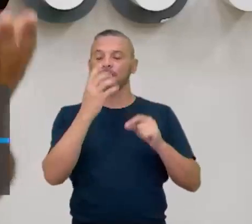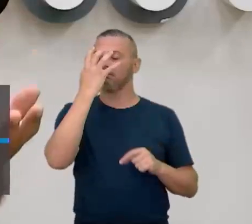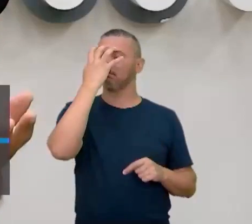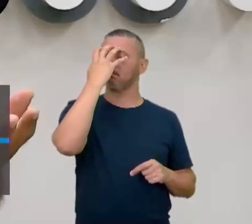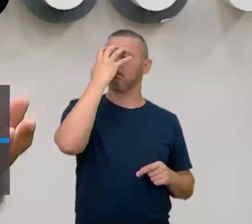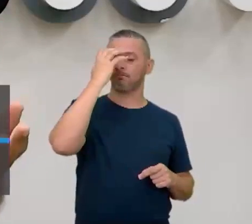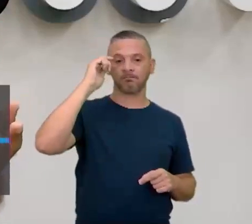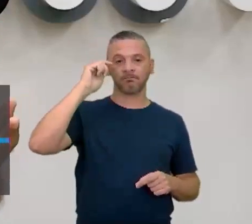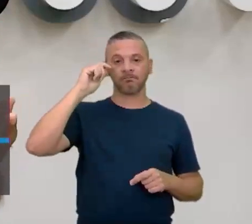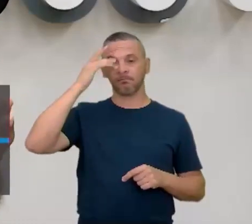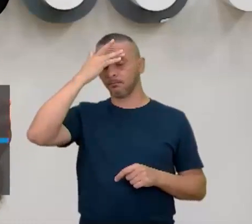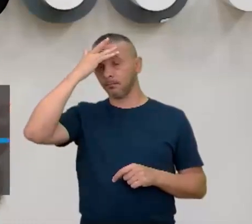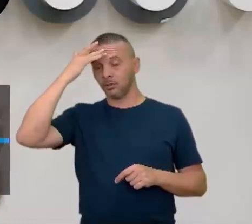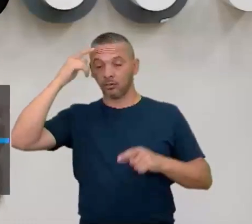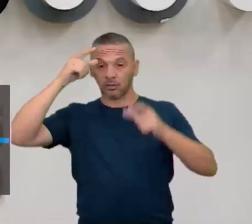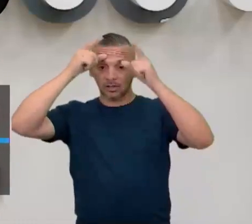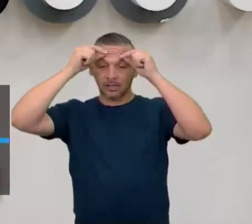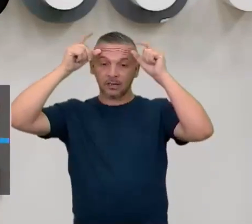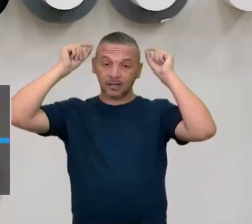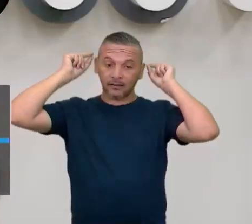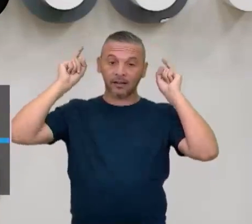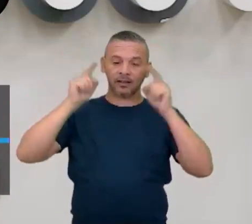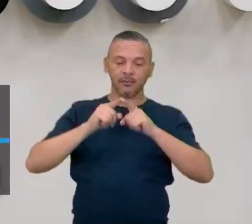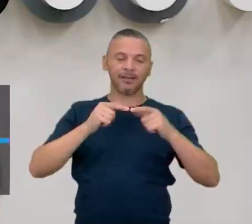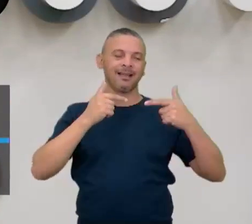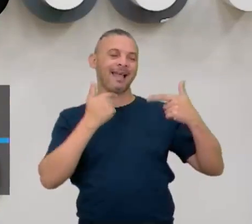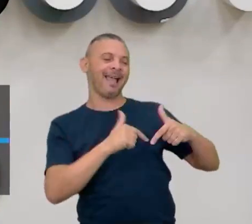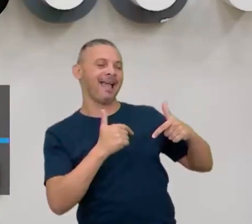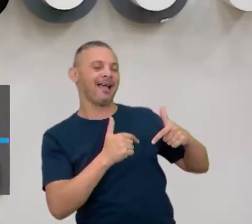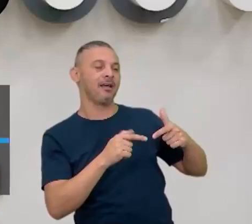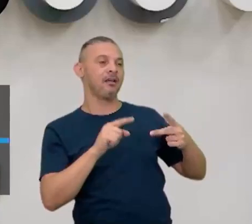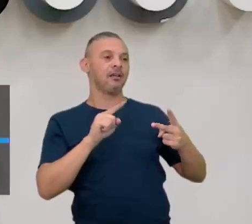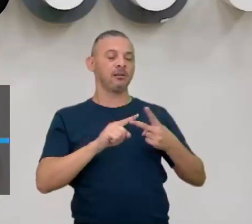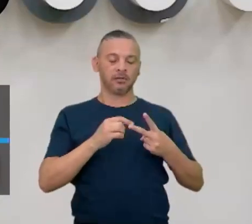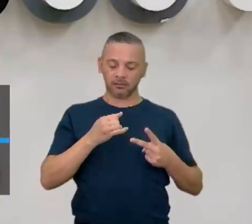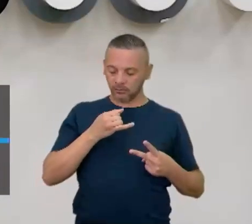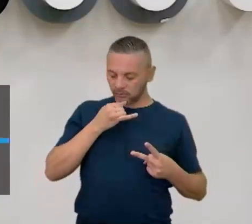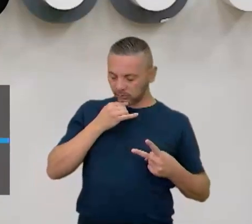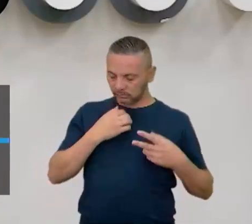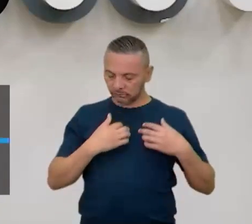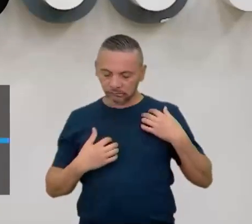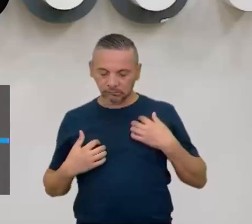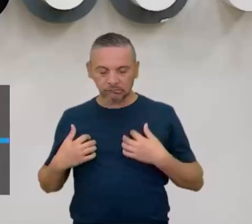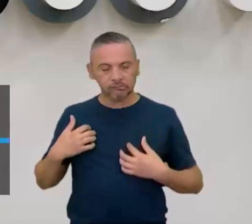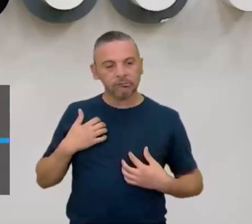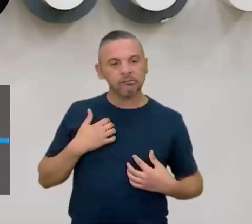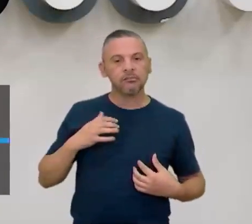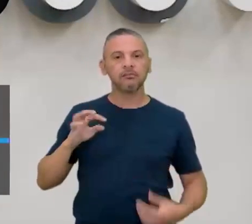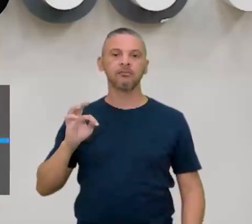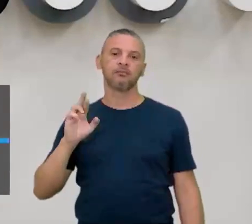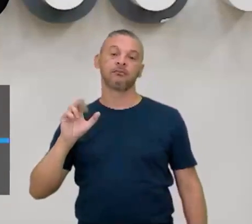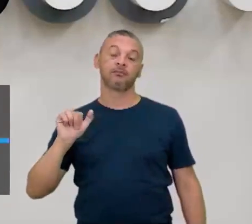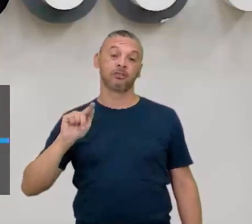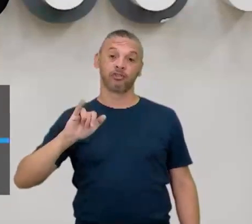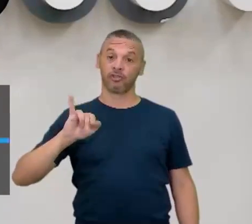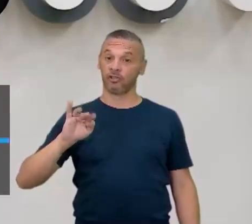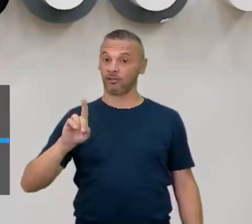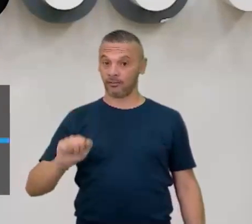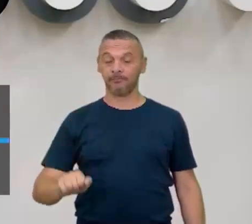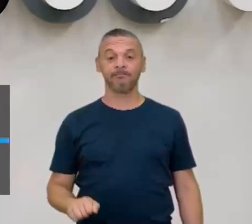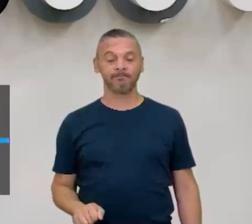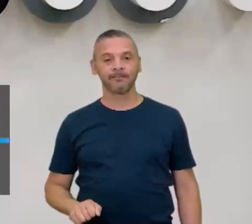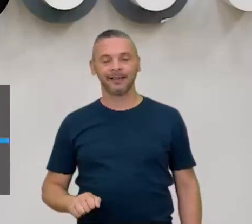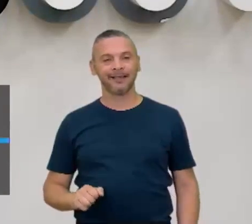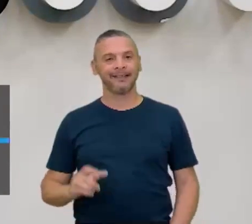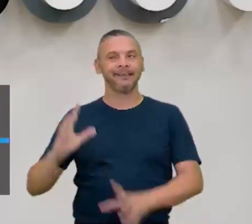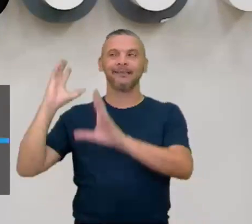a máscara da tragédia e a máscara da comédia, trazendo todo esse contexto aí histórico aí da utilização de máscaras, que